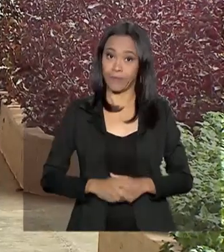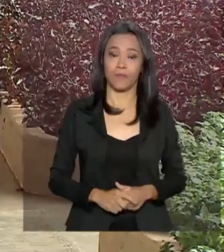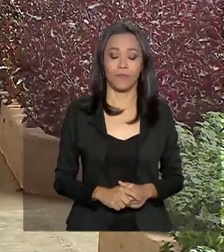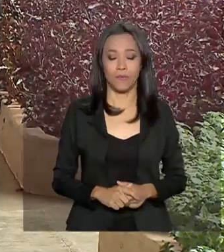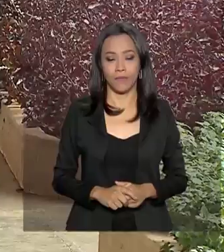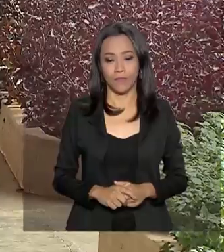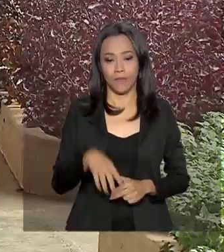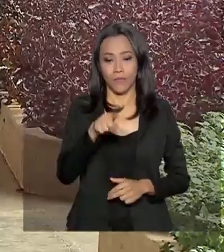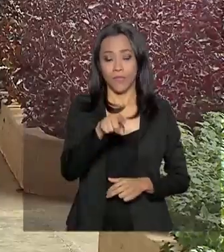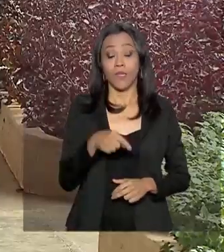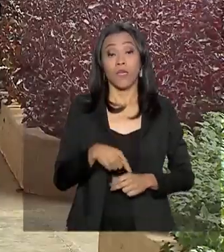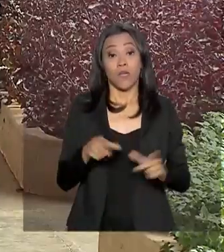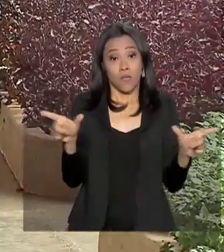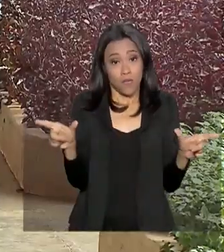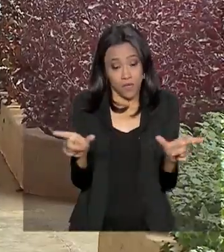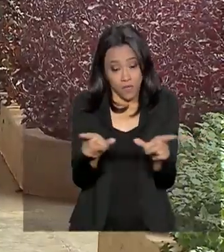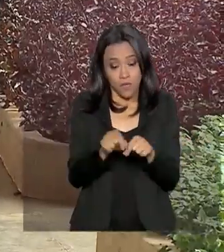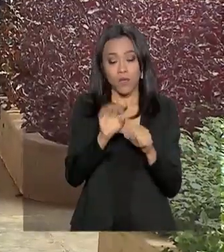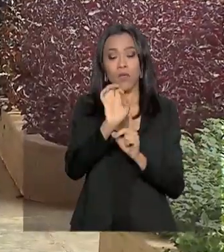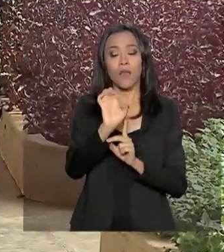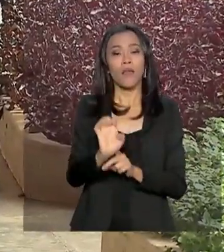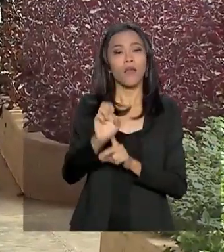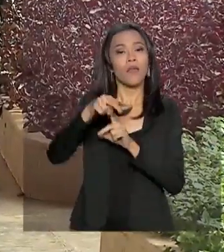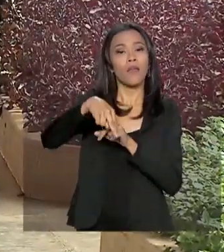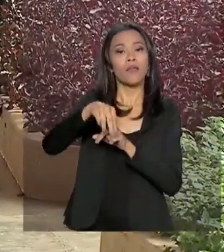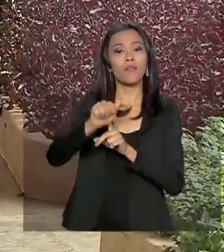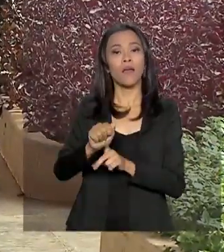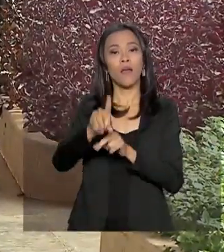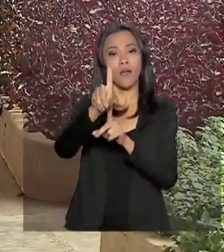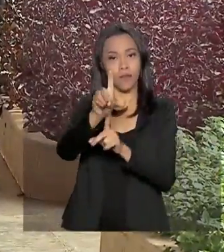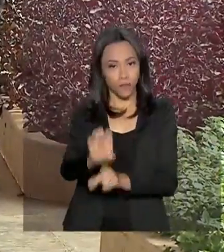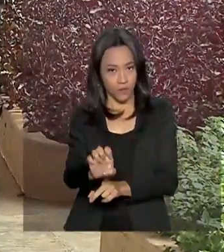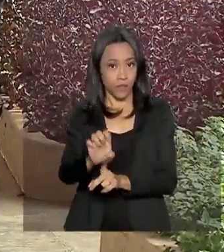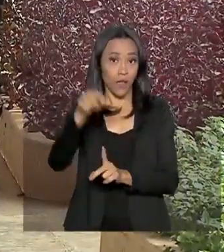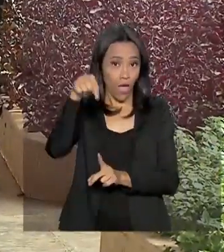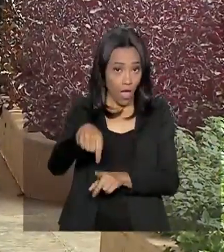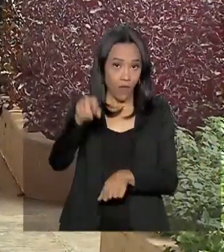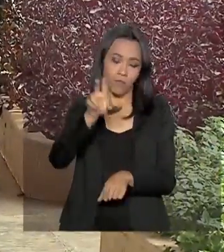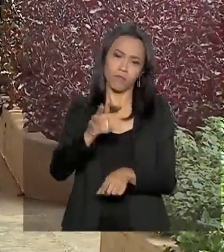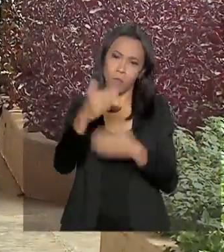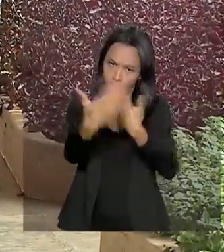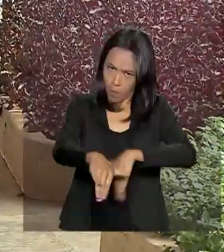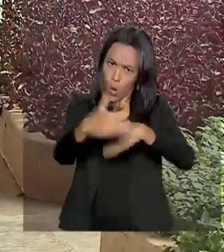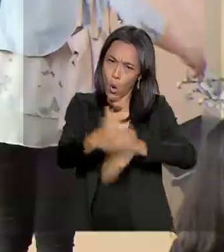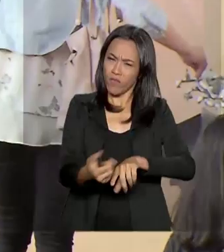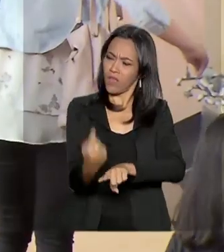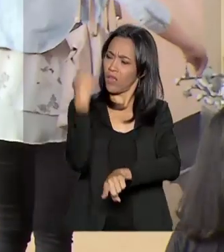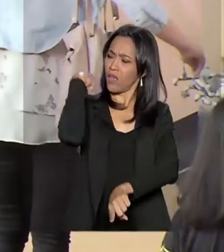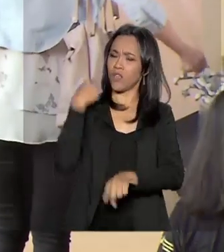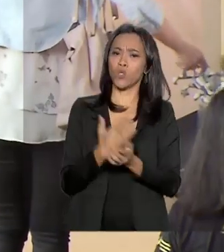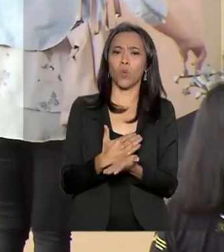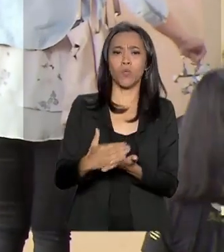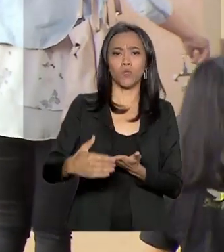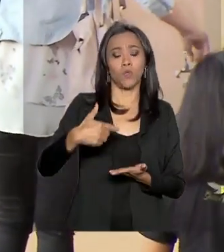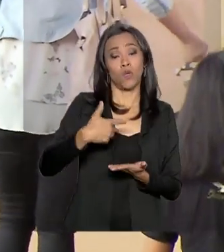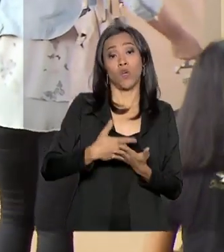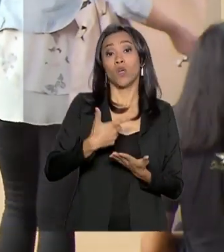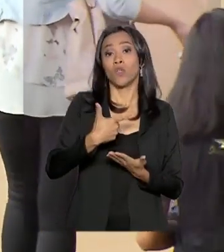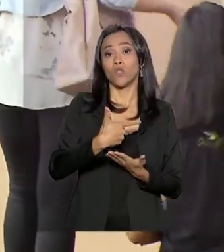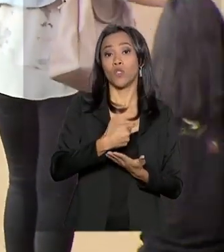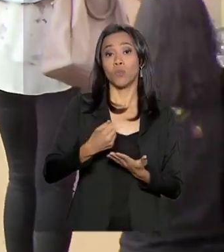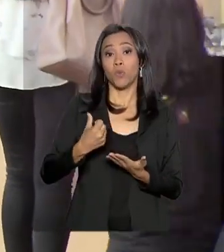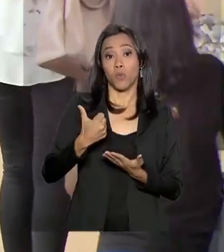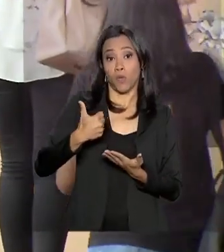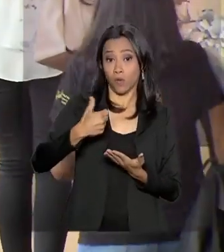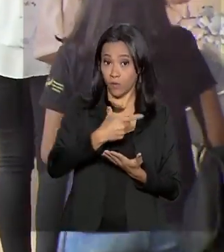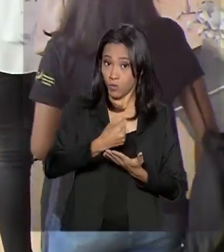o exame nacional de desempenho dos estudantes aplicado desde 2004 é obrigatório é uma